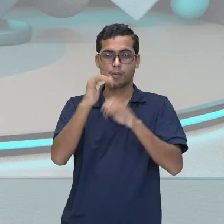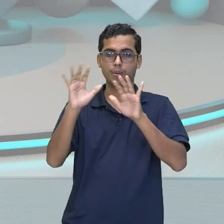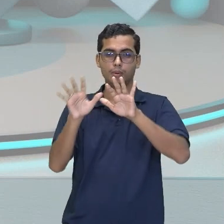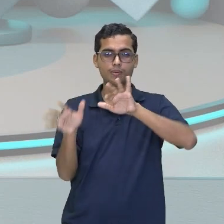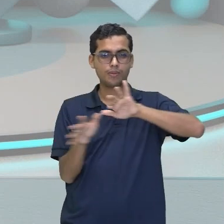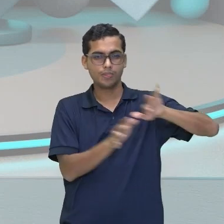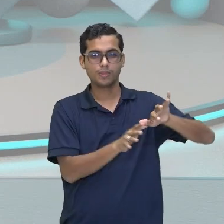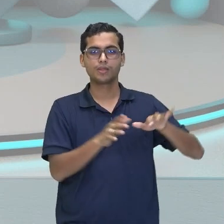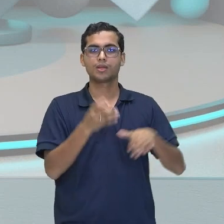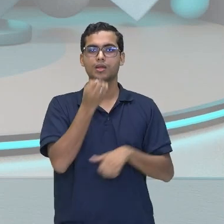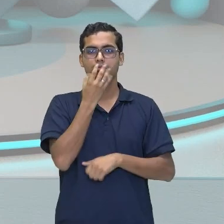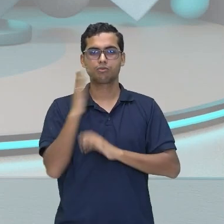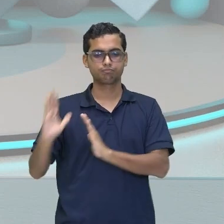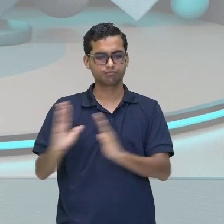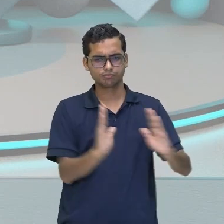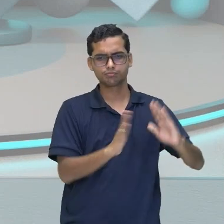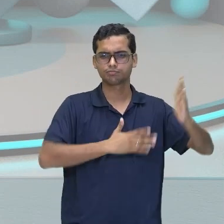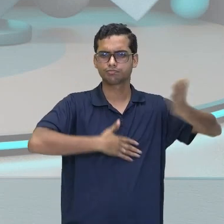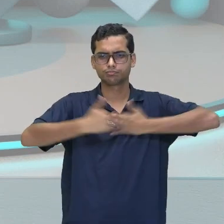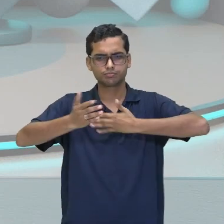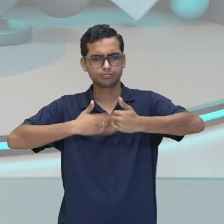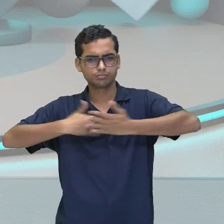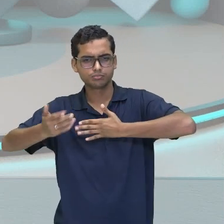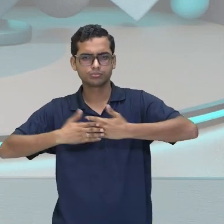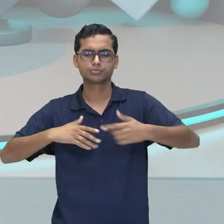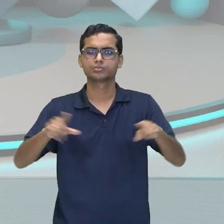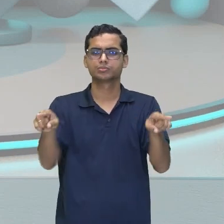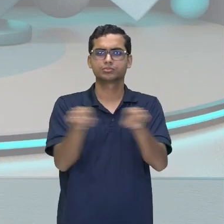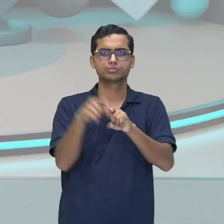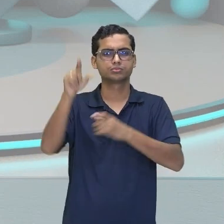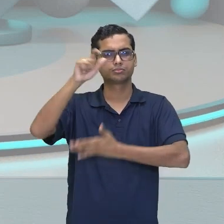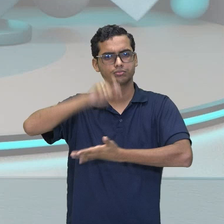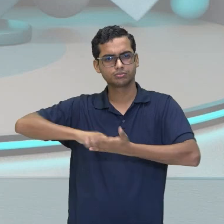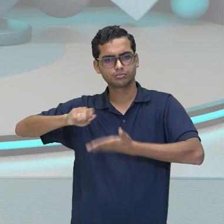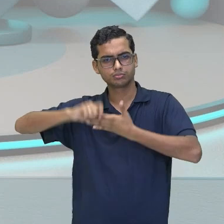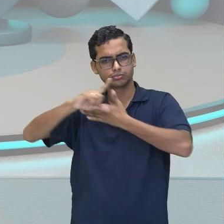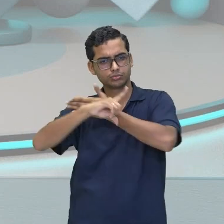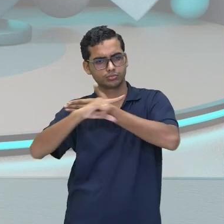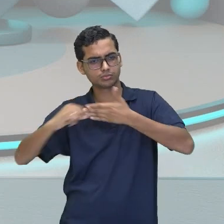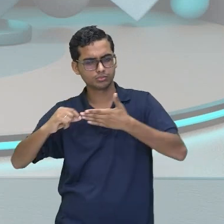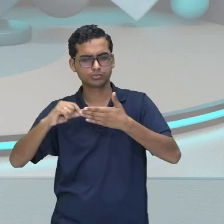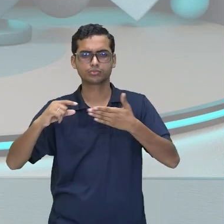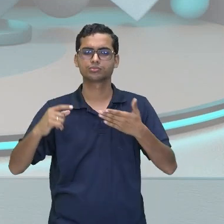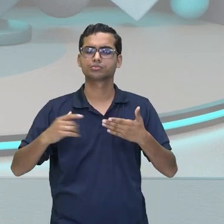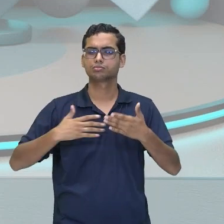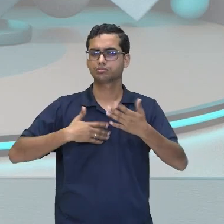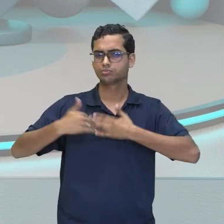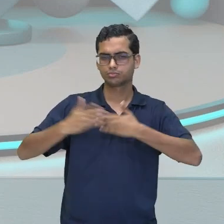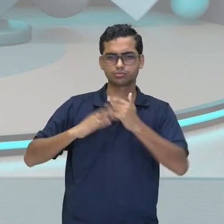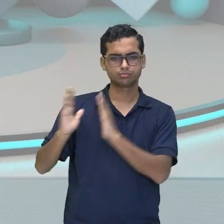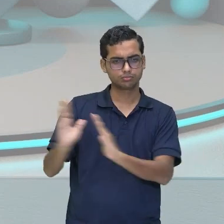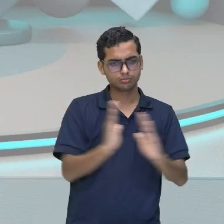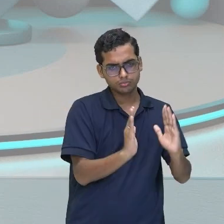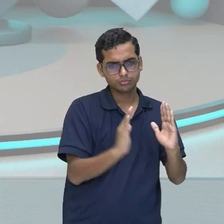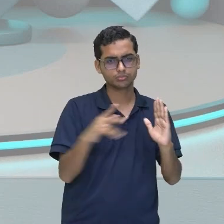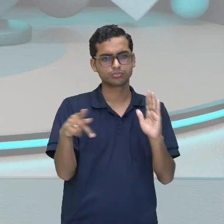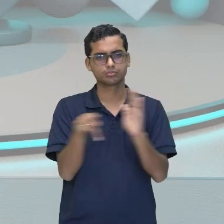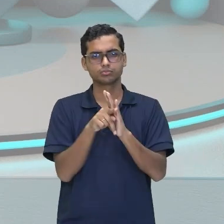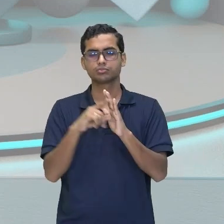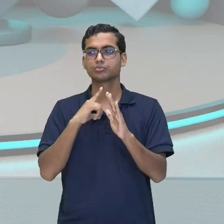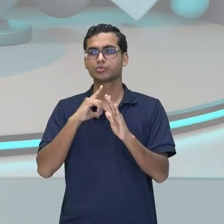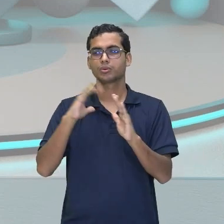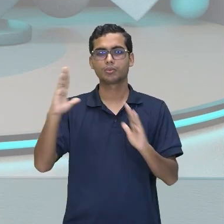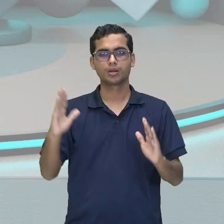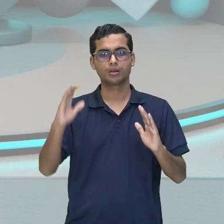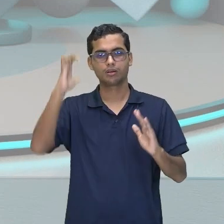para qualquer época, para qualquer escritor, para qualquer poeta de qualquer época, né? É a desilusão.